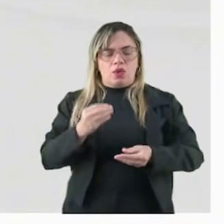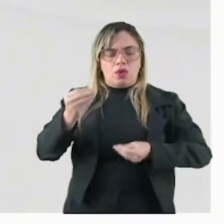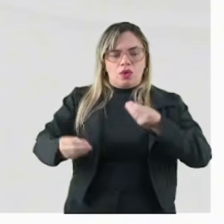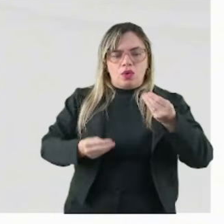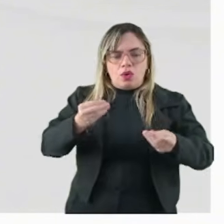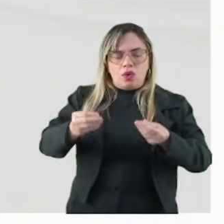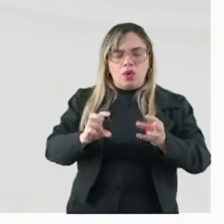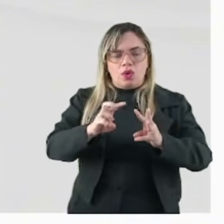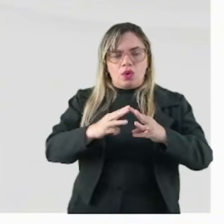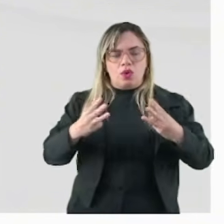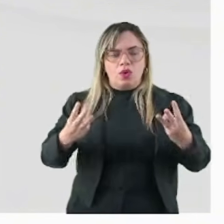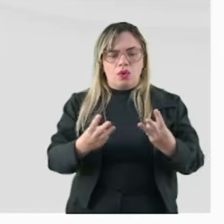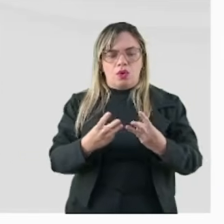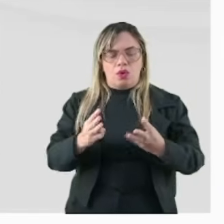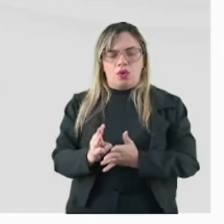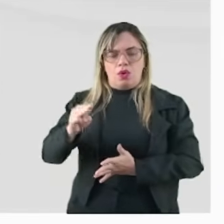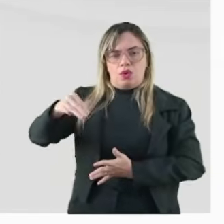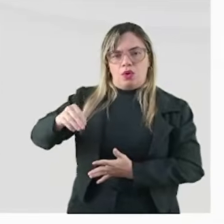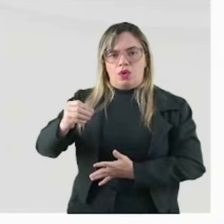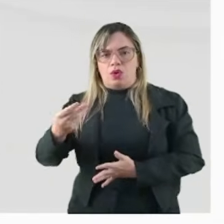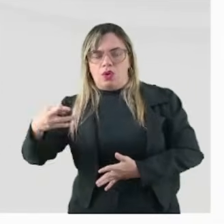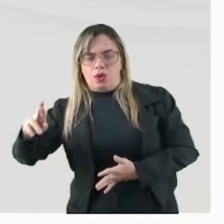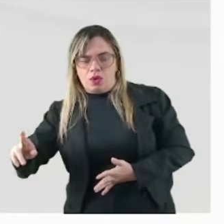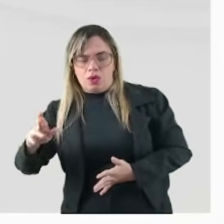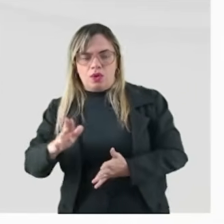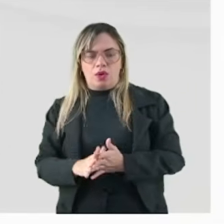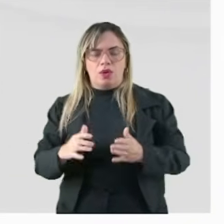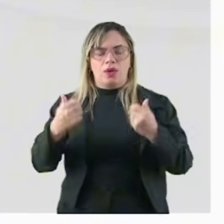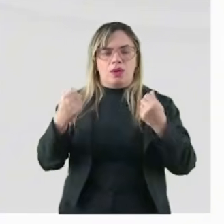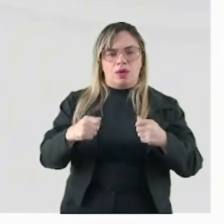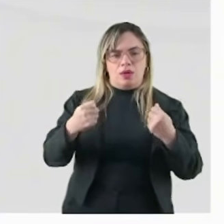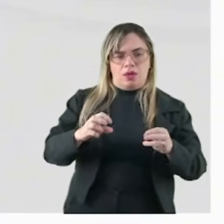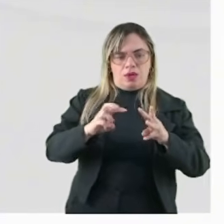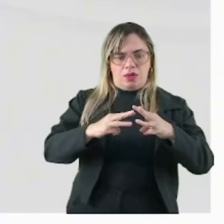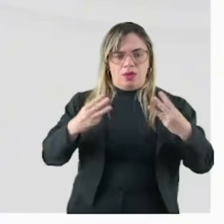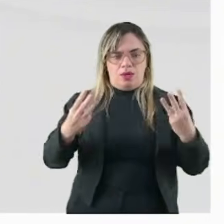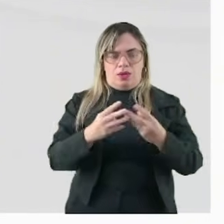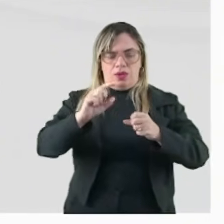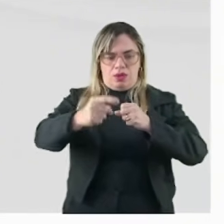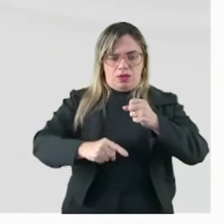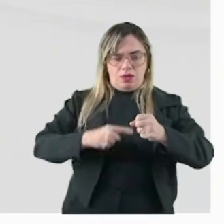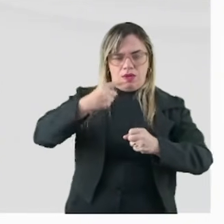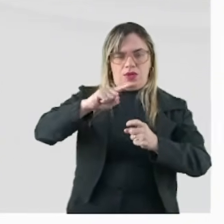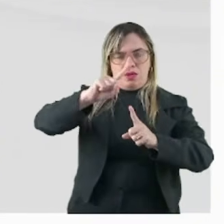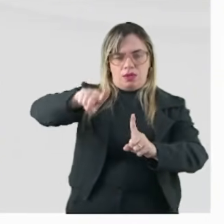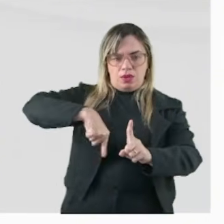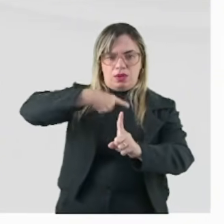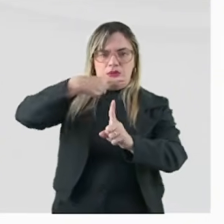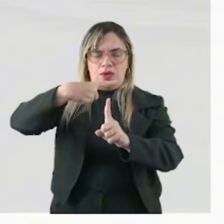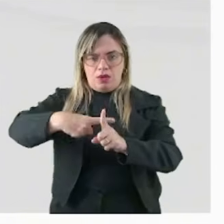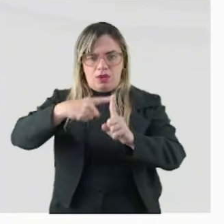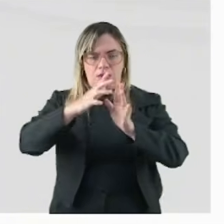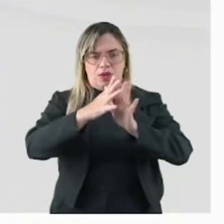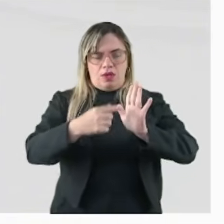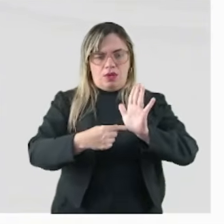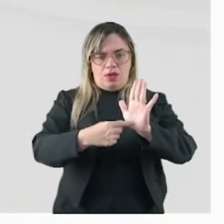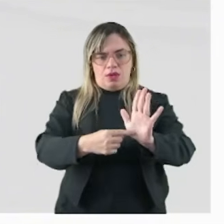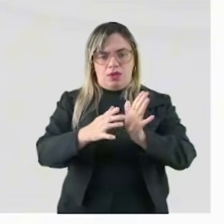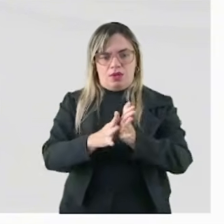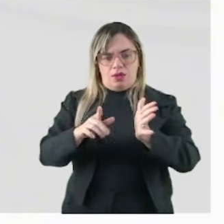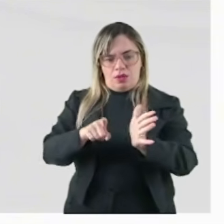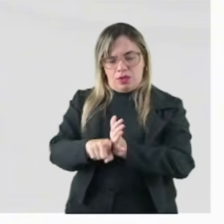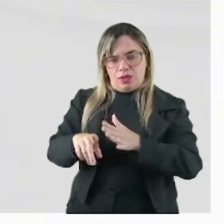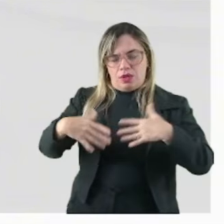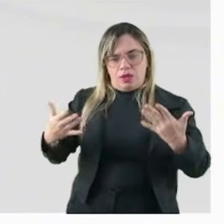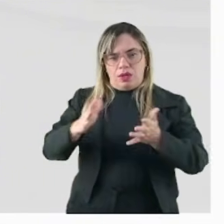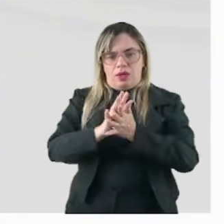eu preciso da massa dos átomos. Eu vou somar a massa atômica aqui de cada um que a questão vai me fornecer. Então,